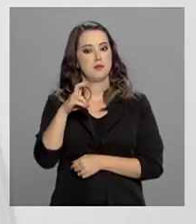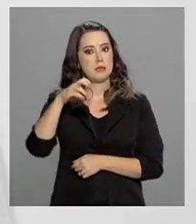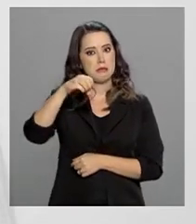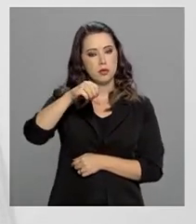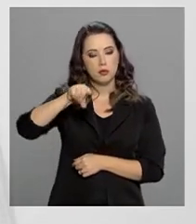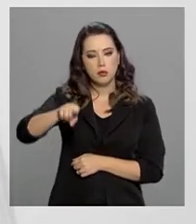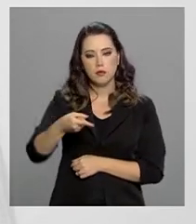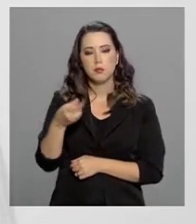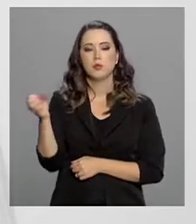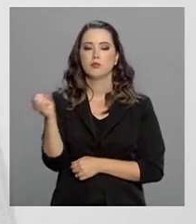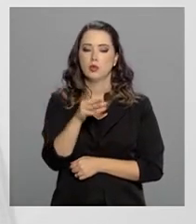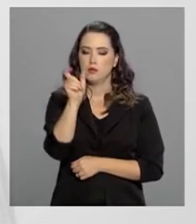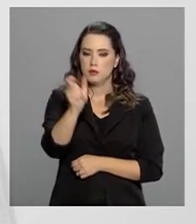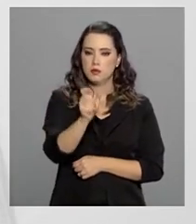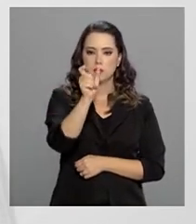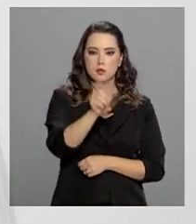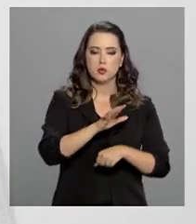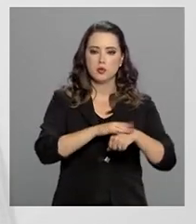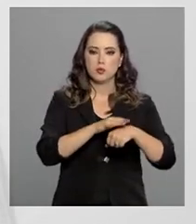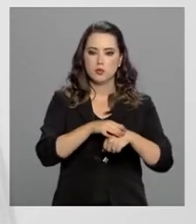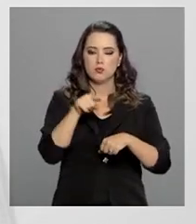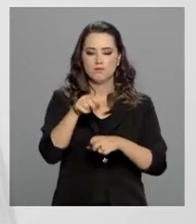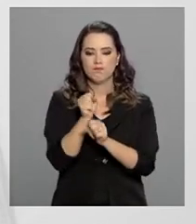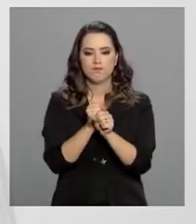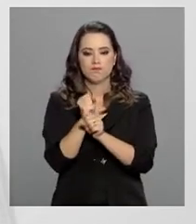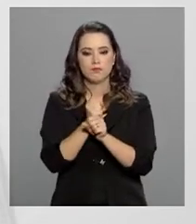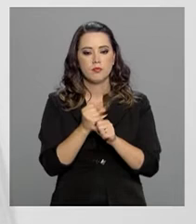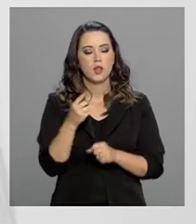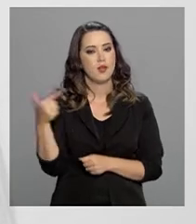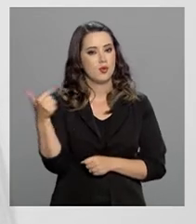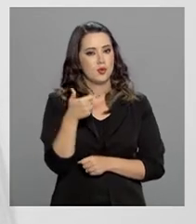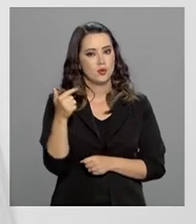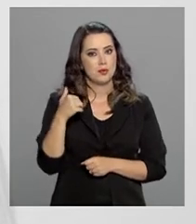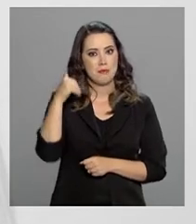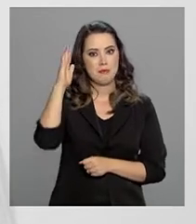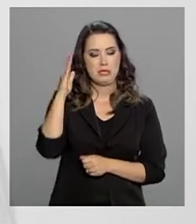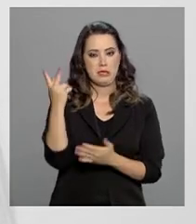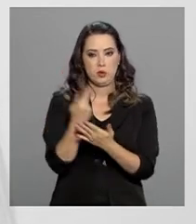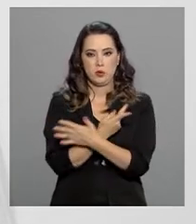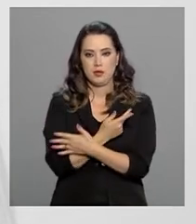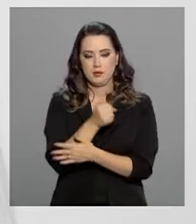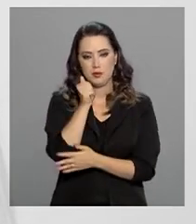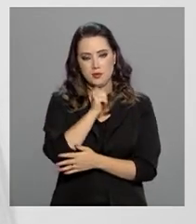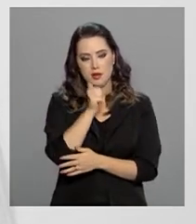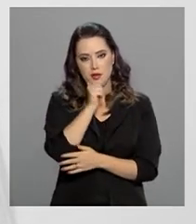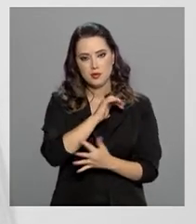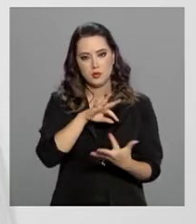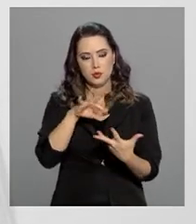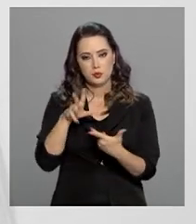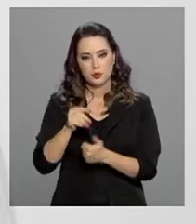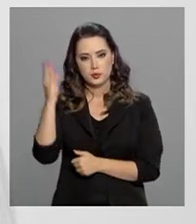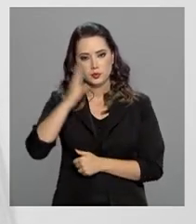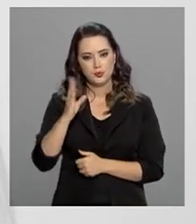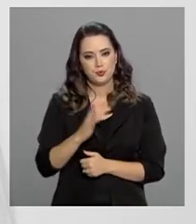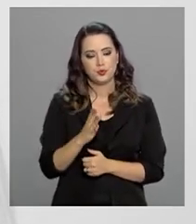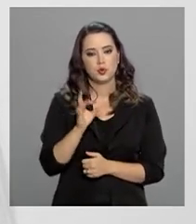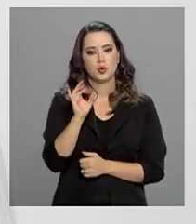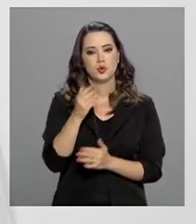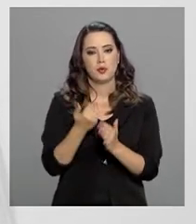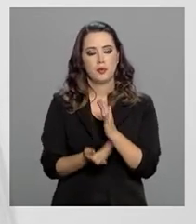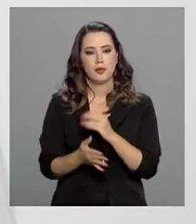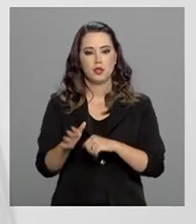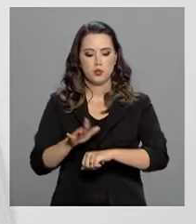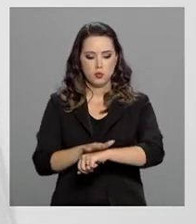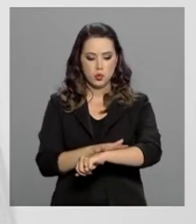ser detectados este é o segundo tipo de câncer mais comum entre as mulheres no mundo e no brasil perde apenas para o de